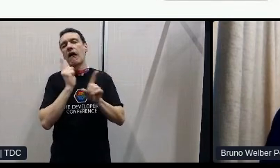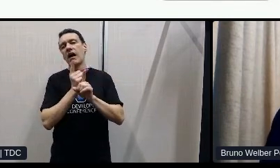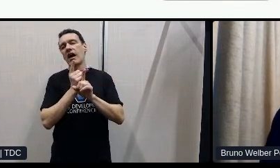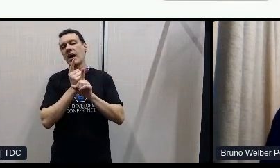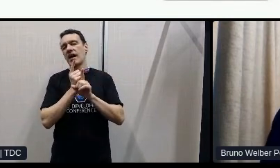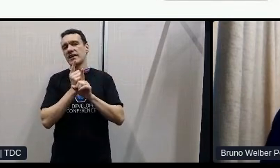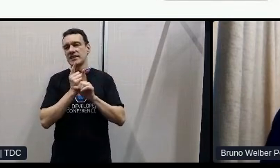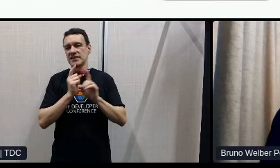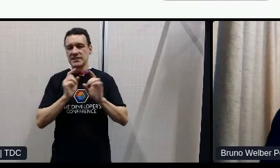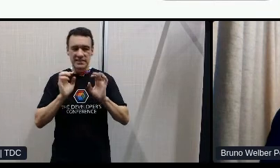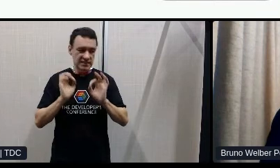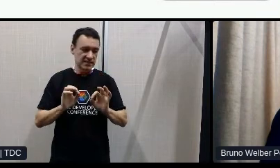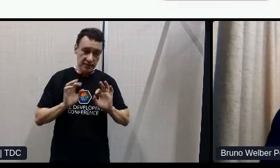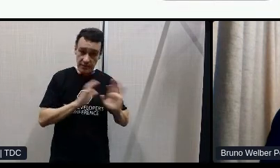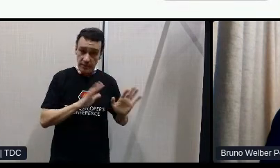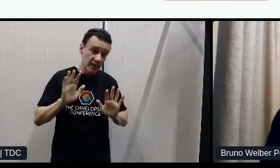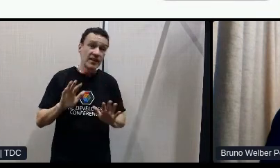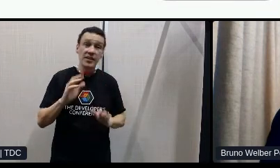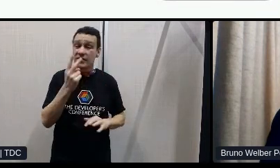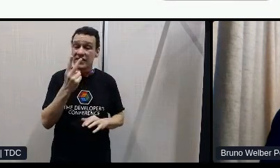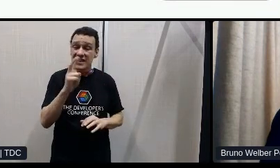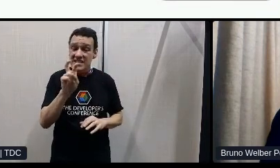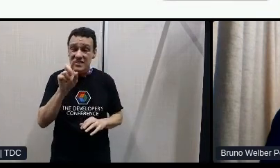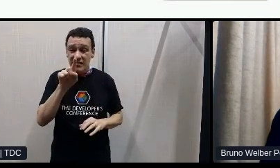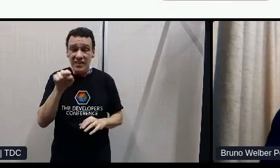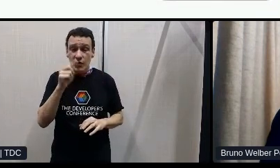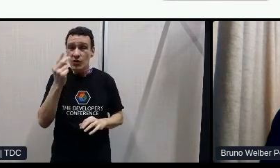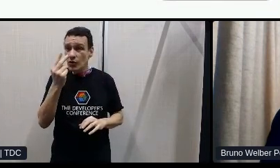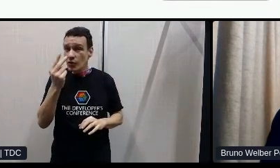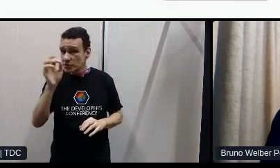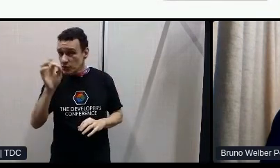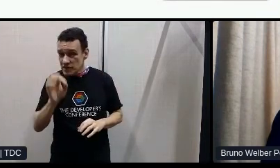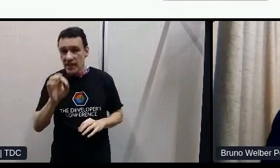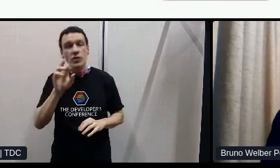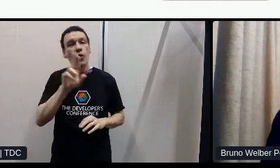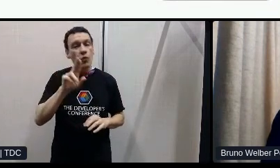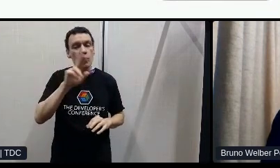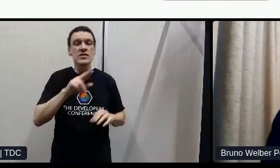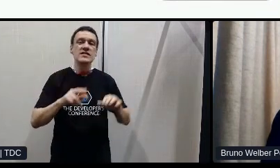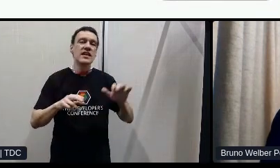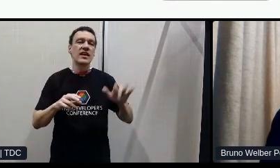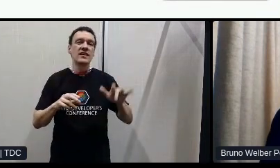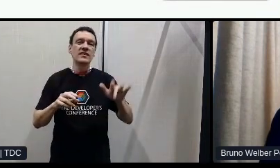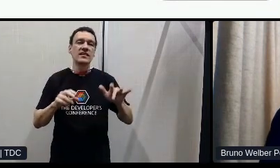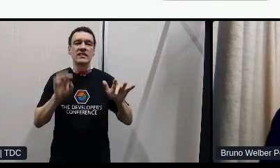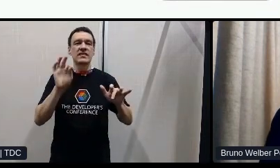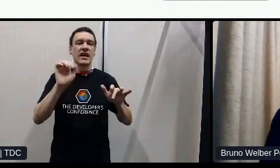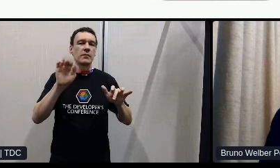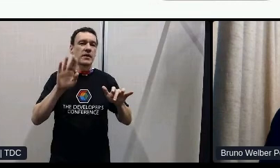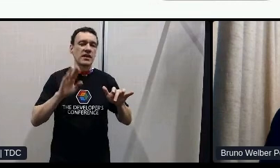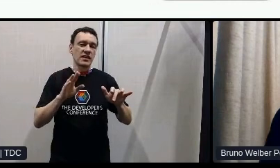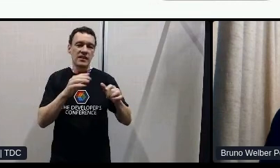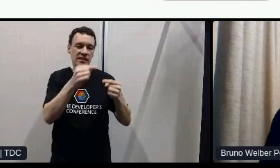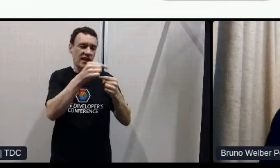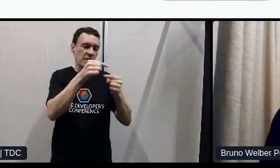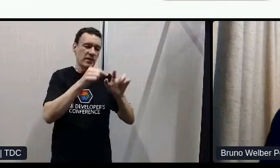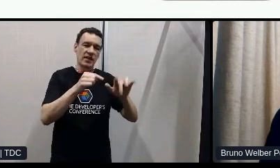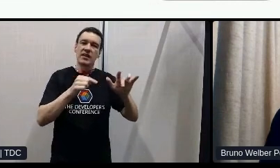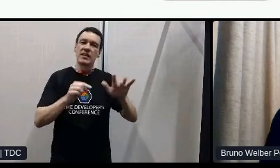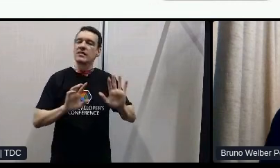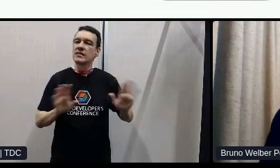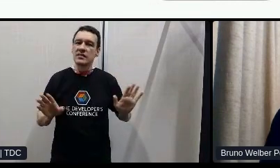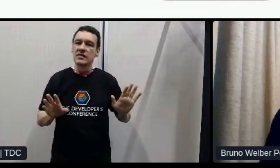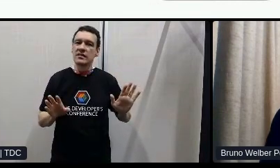somente 25,2% das pessoas utilizam Tab. O que que isso quer dizer? Mais do que nunca, se você